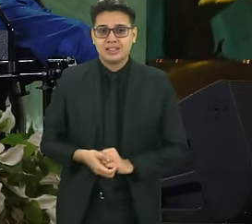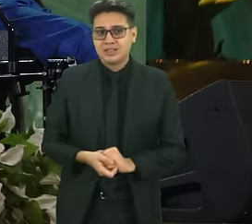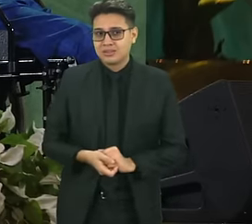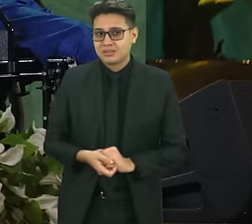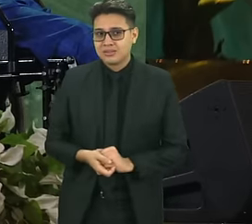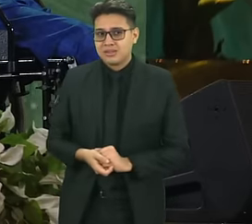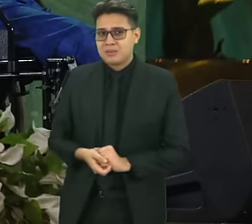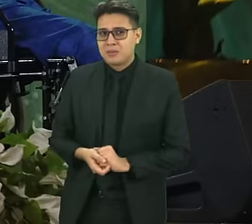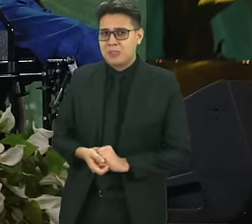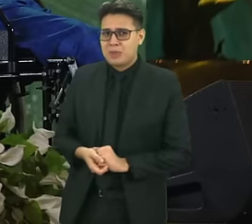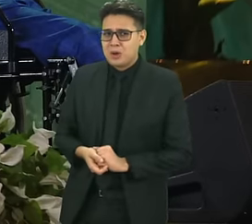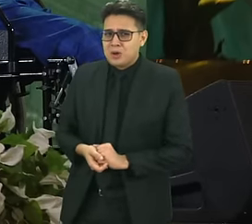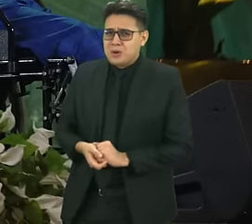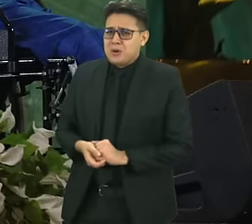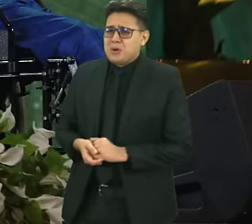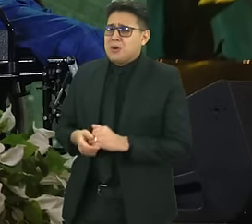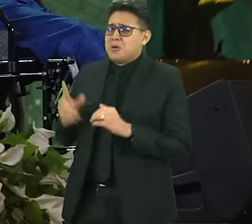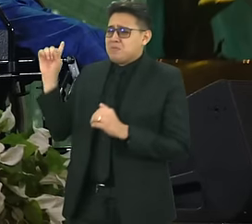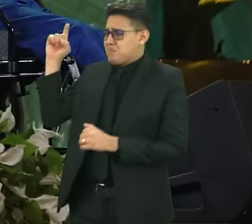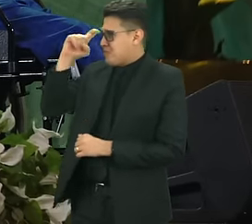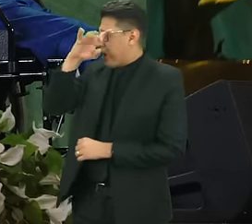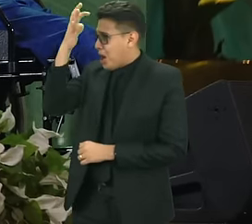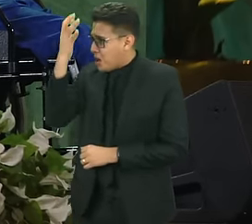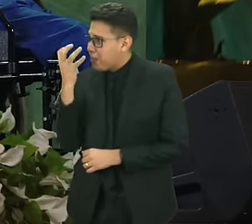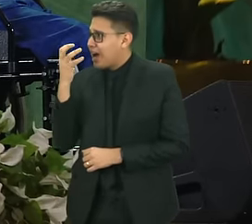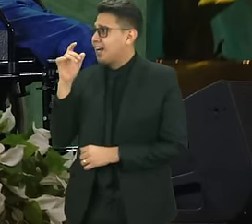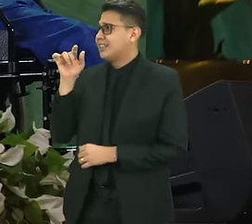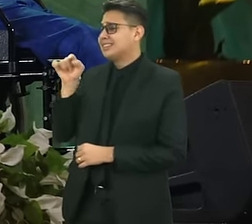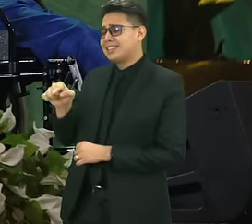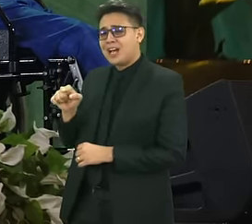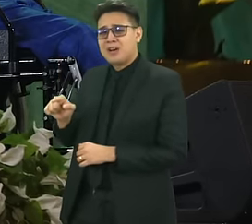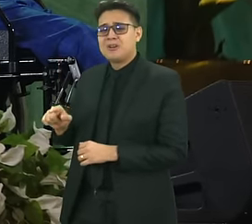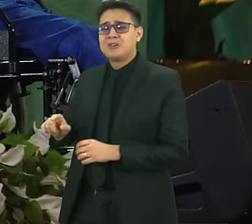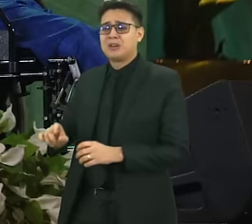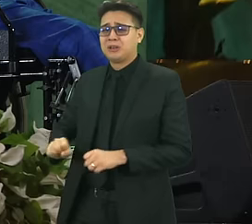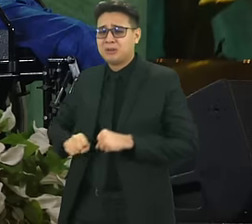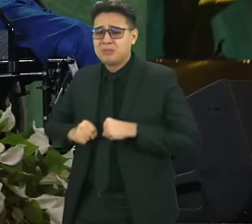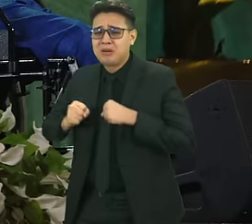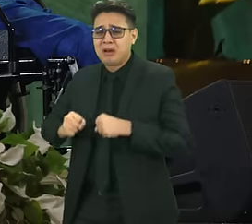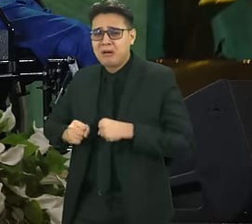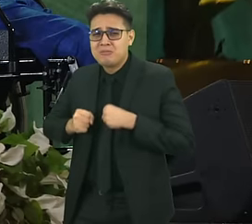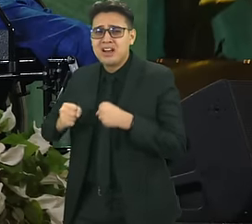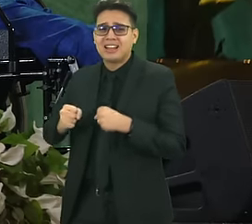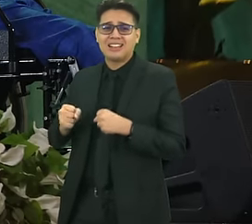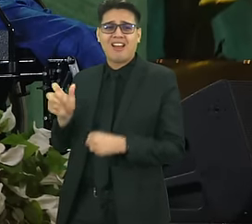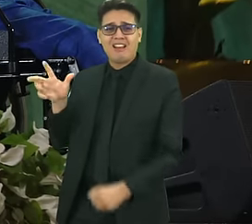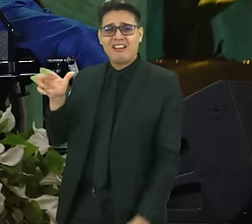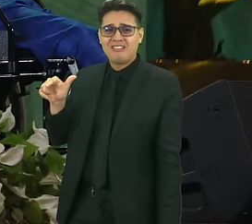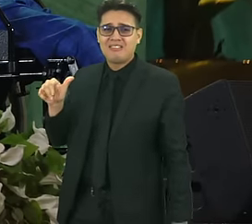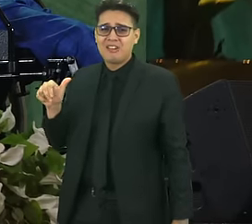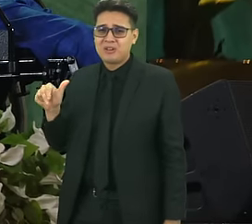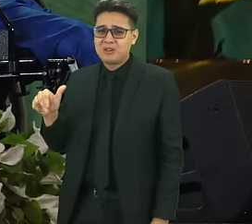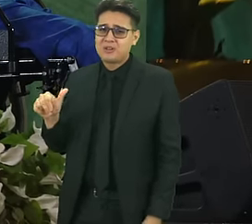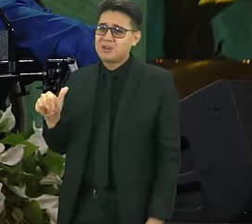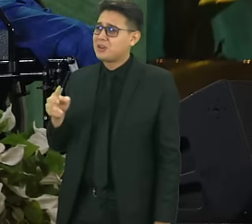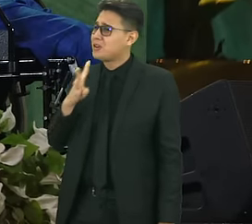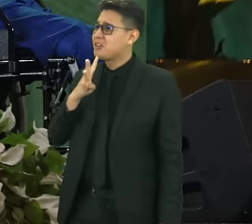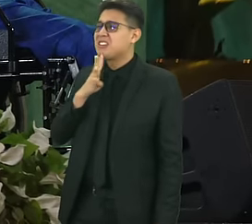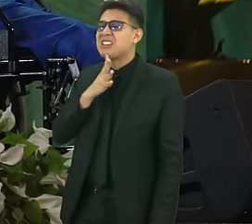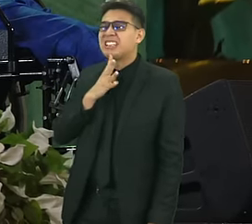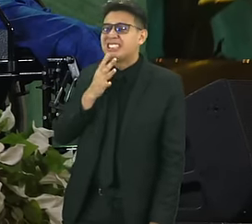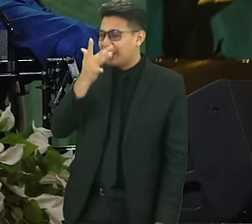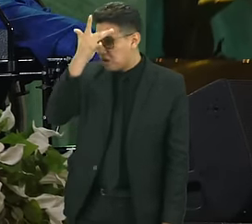muito debilitado, lutando todos os dias. A propósito, eu acho que eu nunca conheci alguém tão aguerrido, alguém